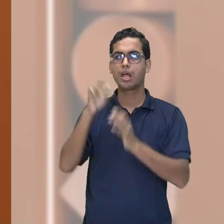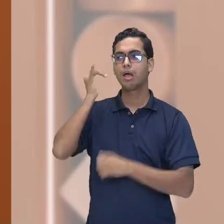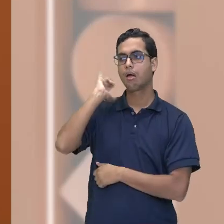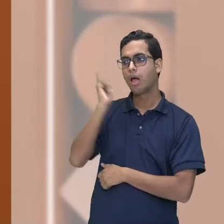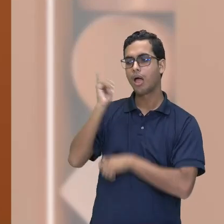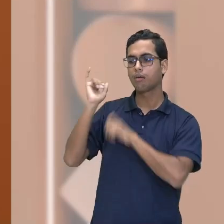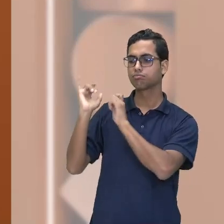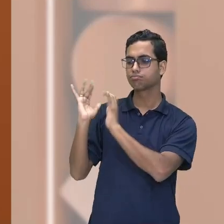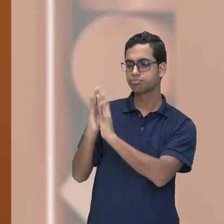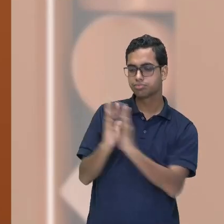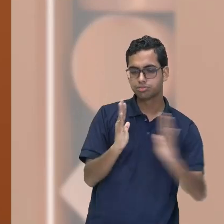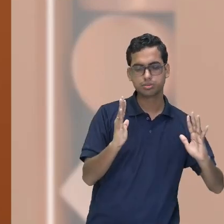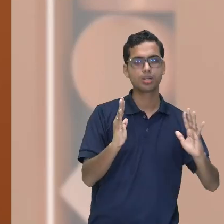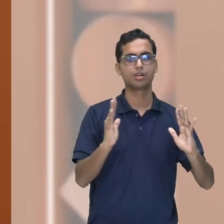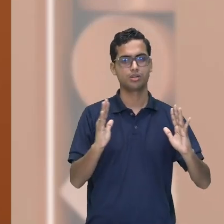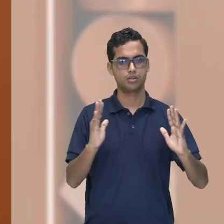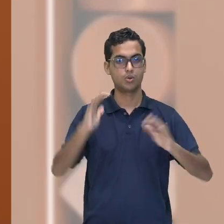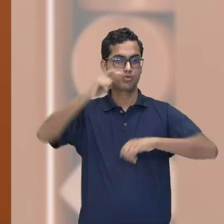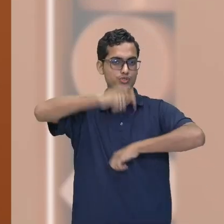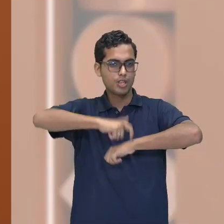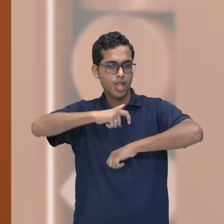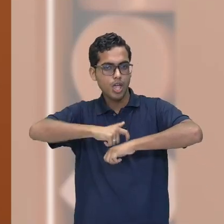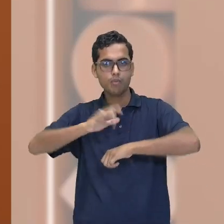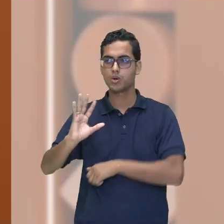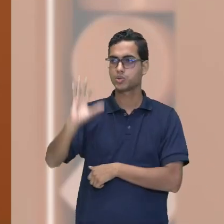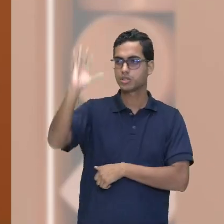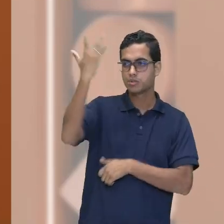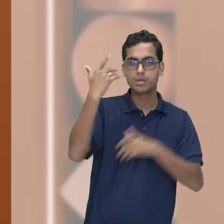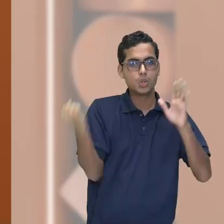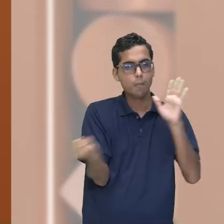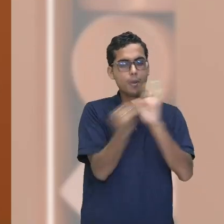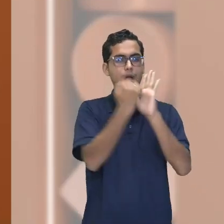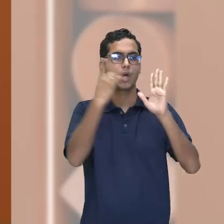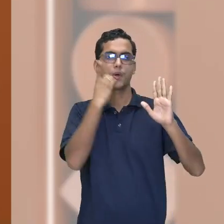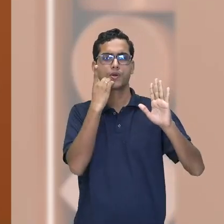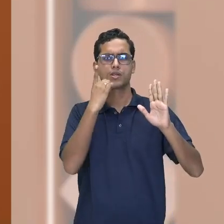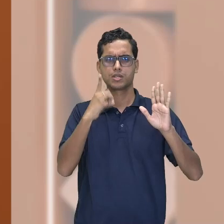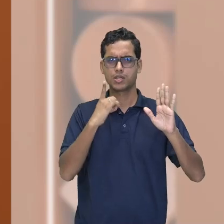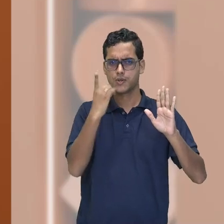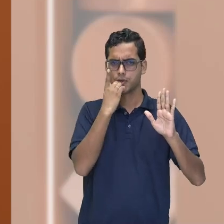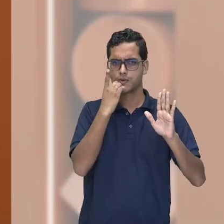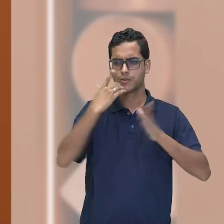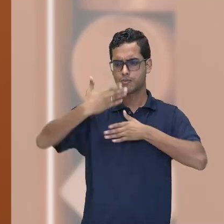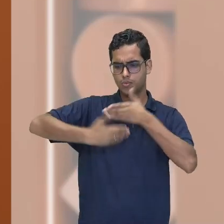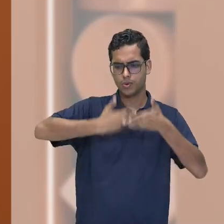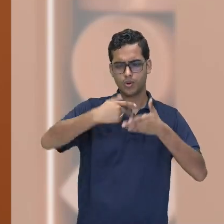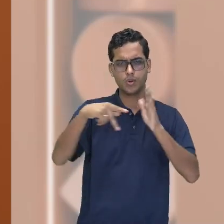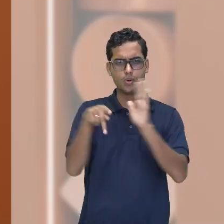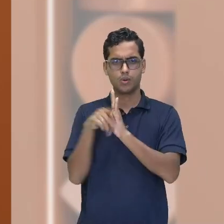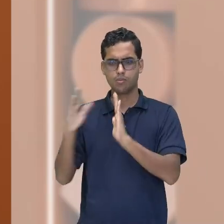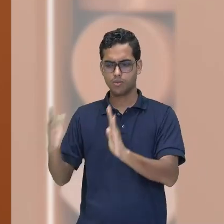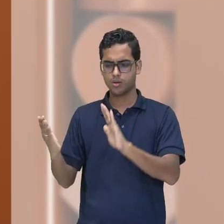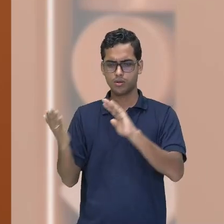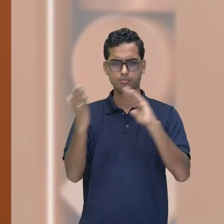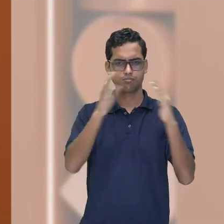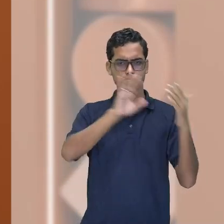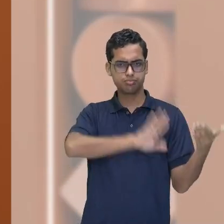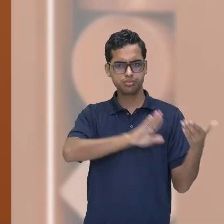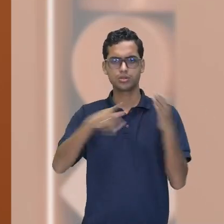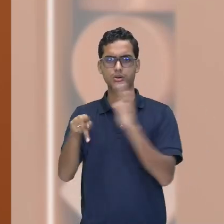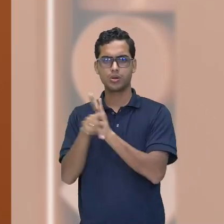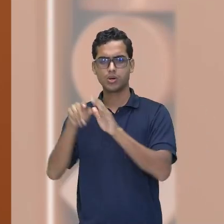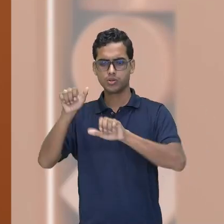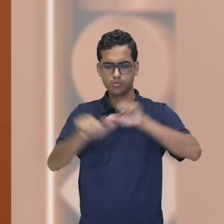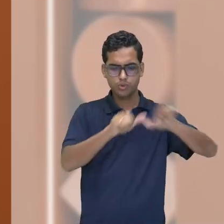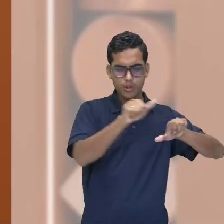repercussões. Assim como na sua vida você tem fatos específicos que marcam processos de passagem, ritos de passagem na sua vida,